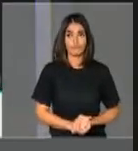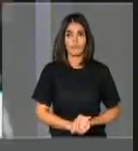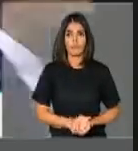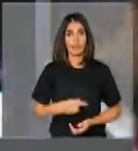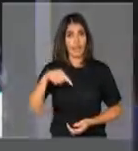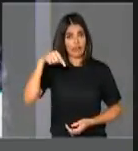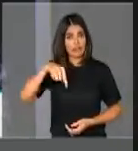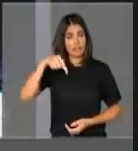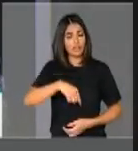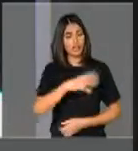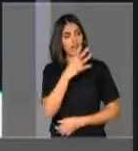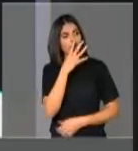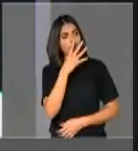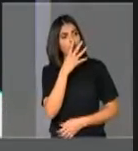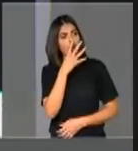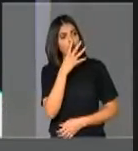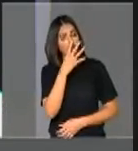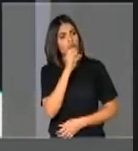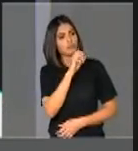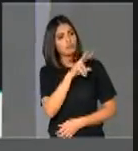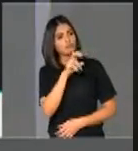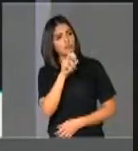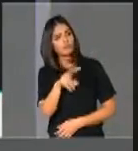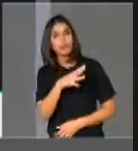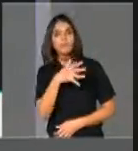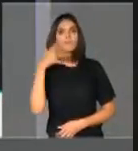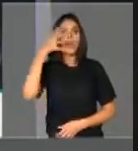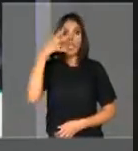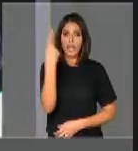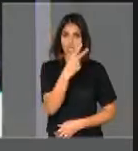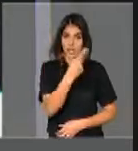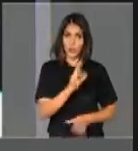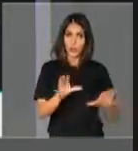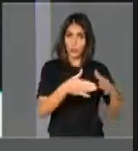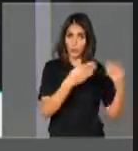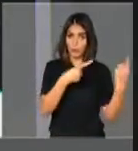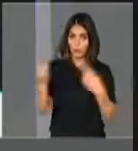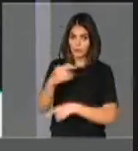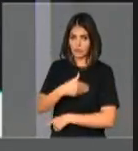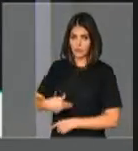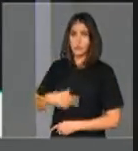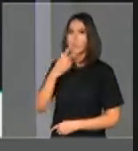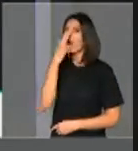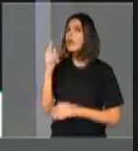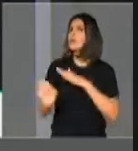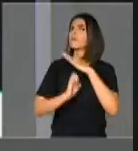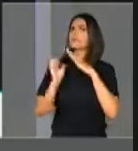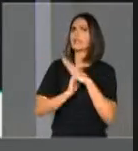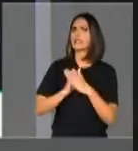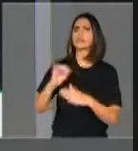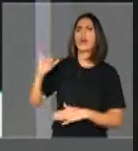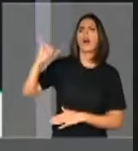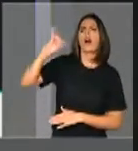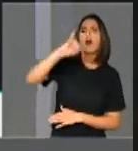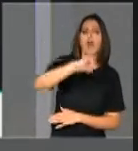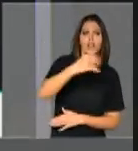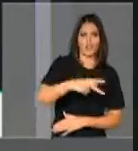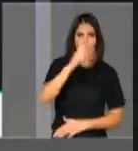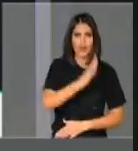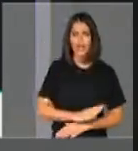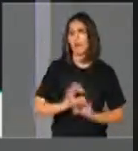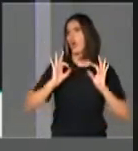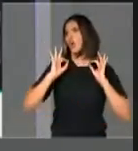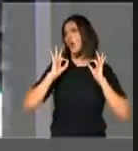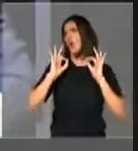estamos ouvindo falas da oposição como se nós tivéssemos empresas de aviação civil no nosso